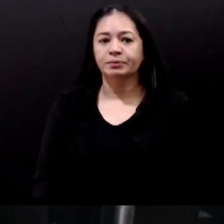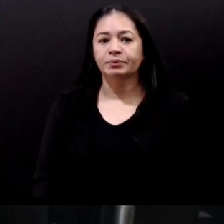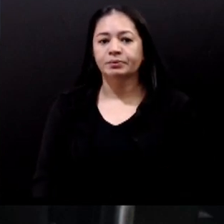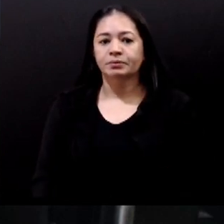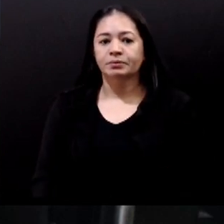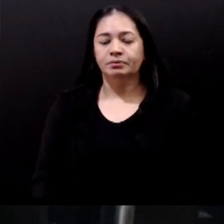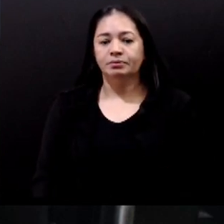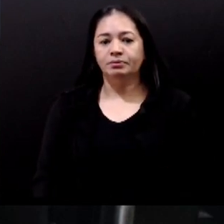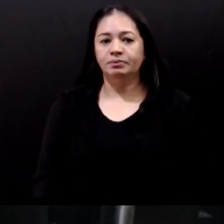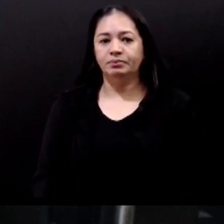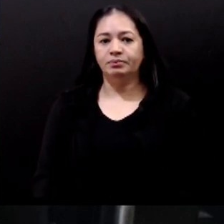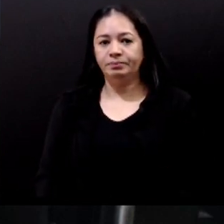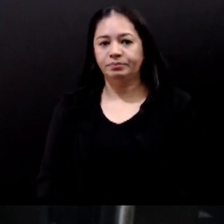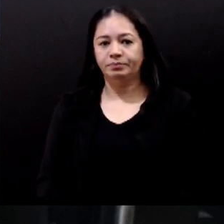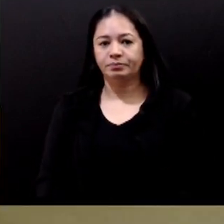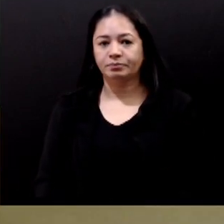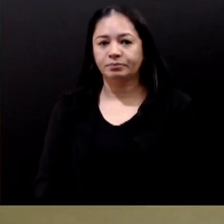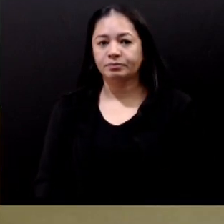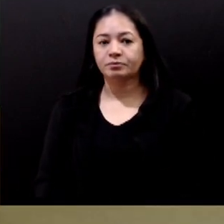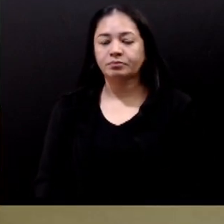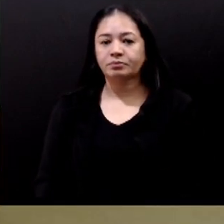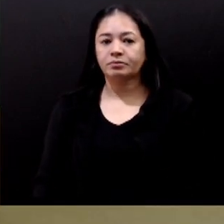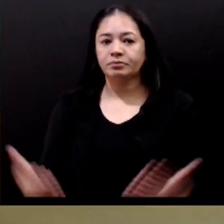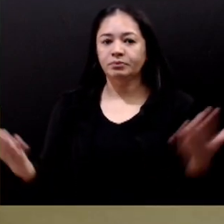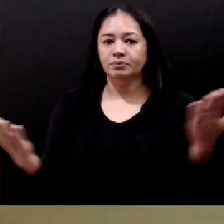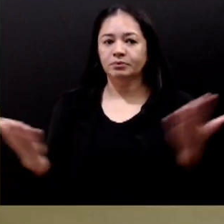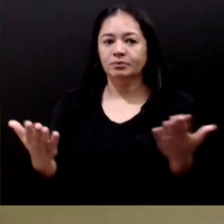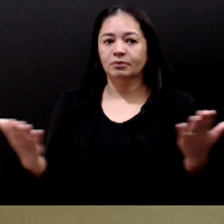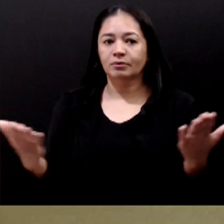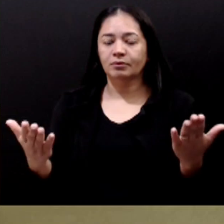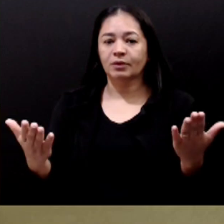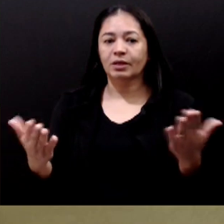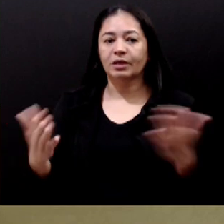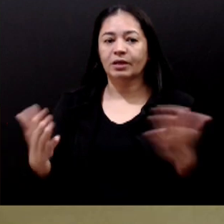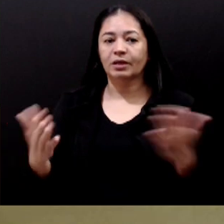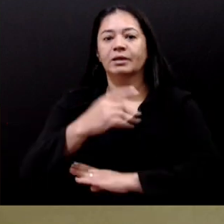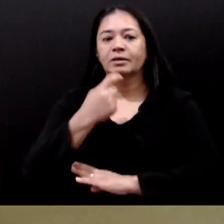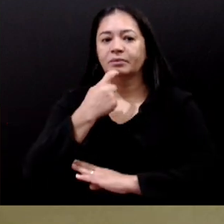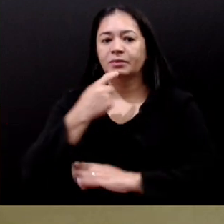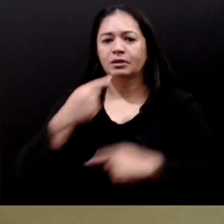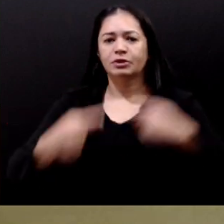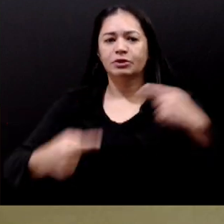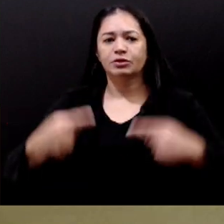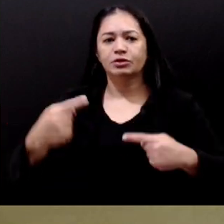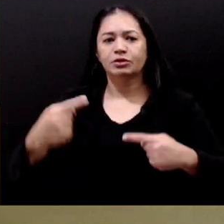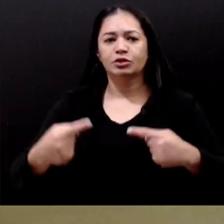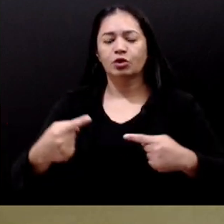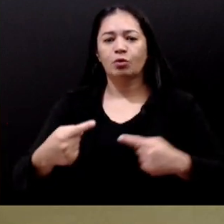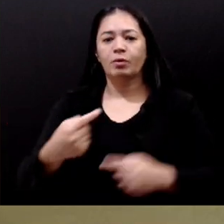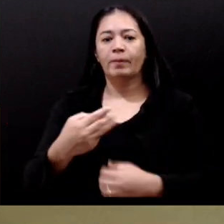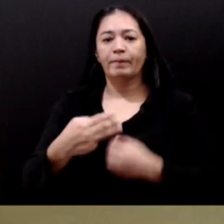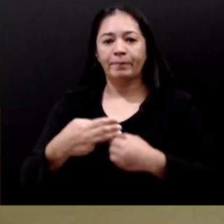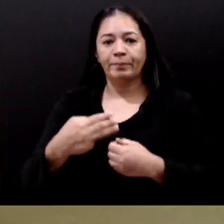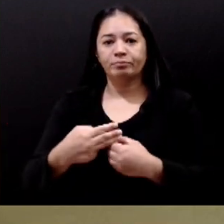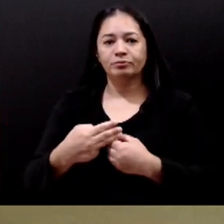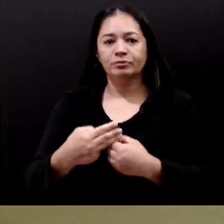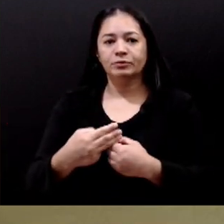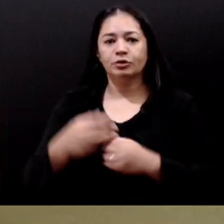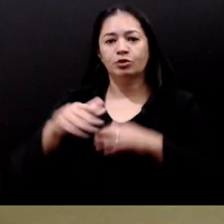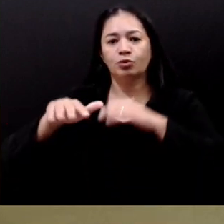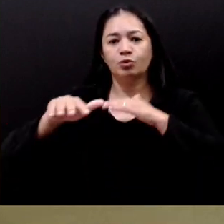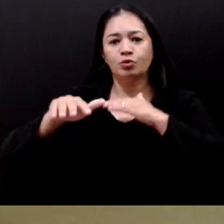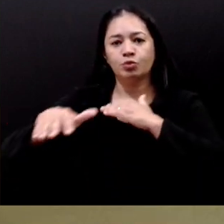Vamos lá, seguindo por aqui, a Câmara de Campinas discute política municipal de hip hop. A Comissão